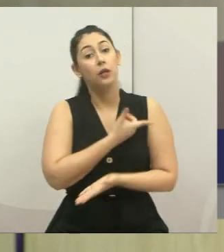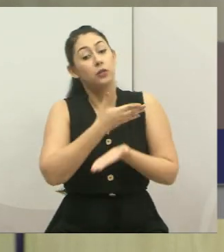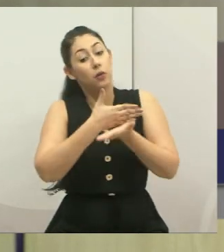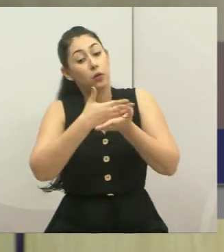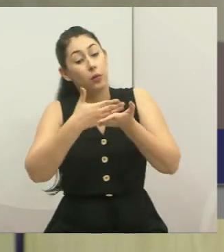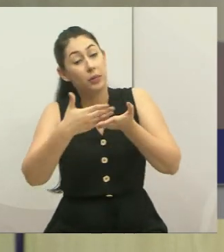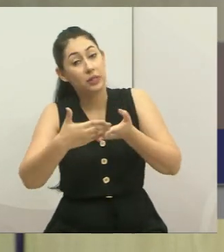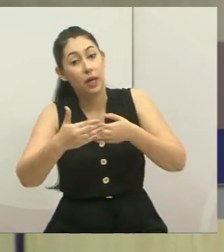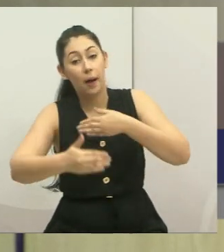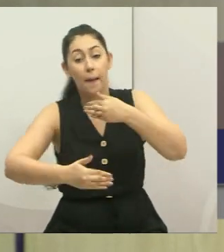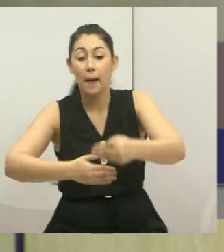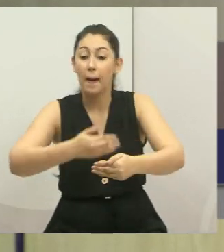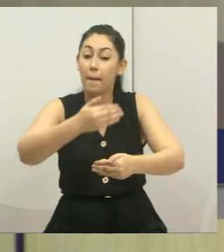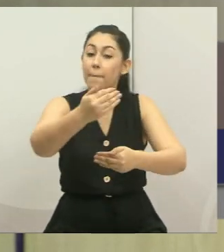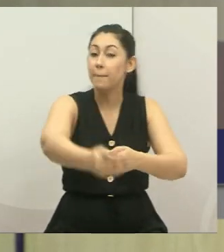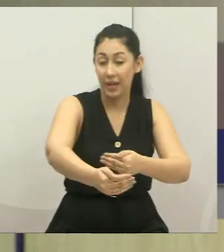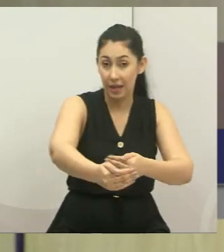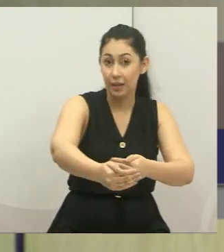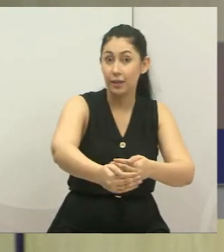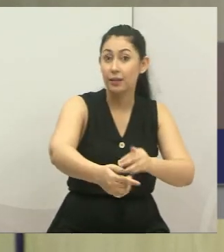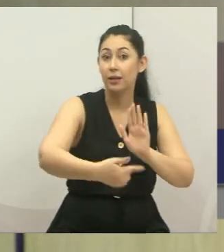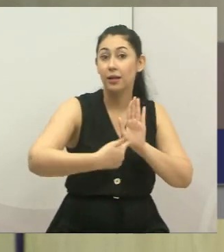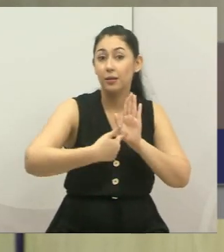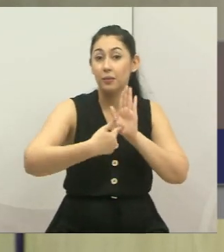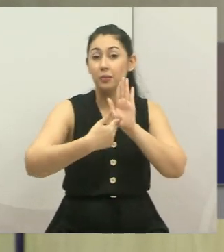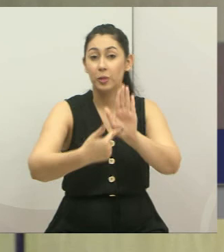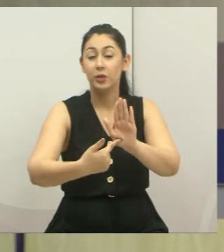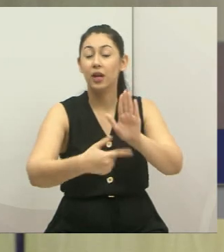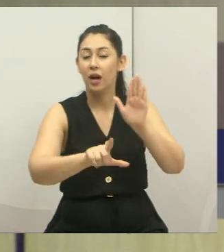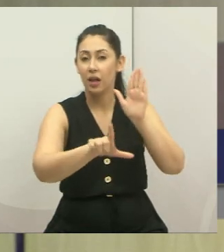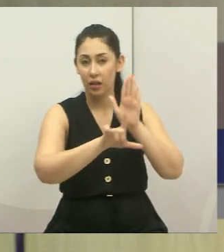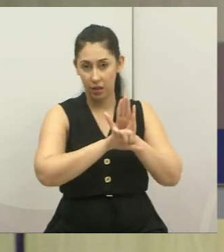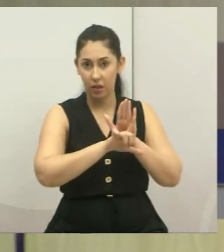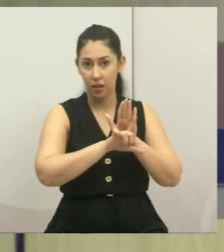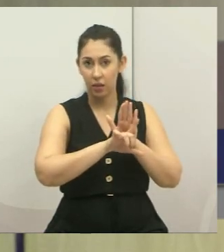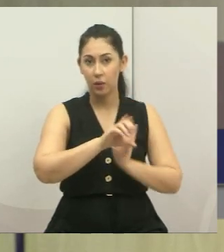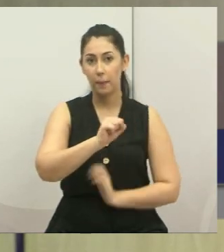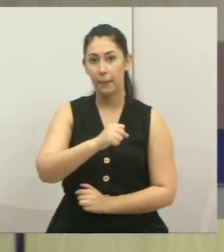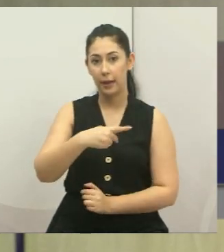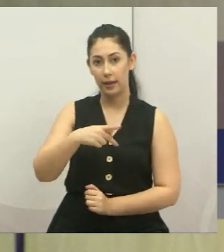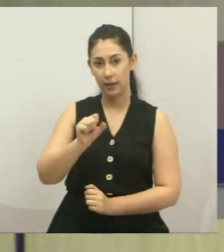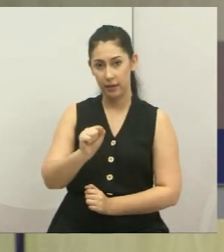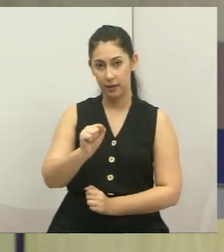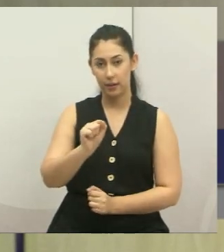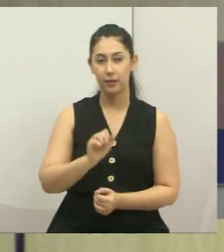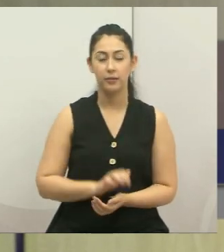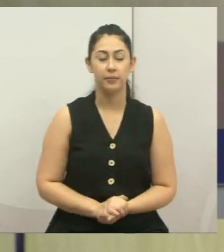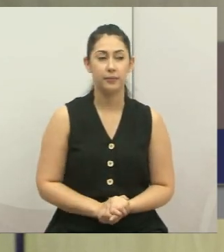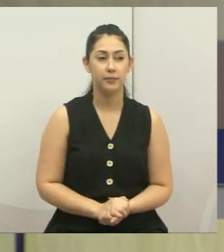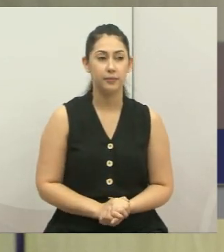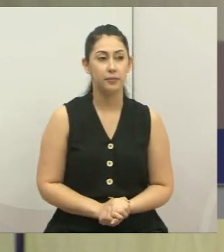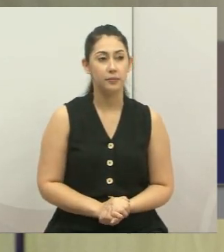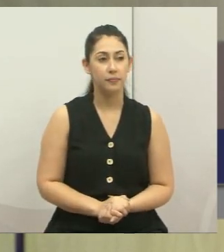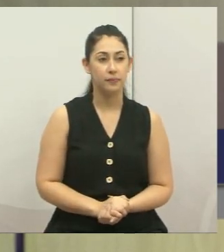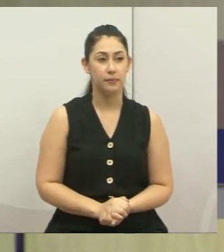passar para a etapa seguinte, que é a apresentação de lei do PSA.